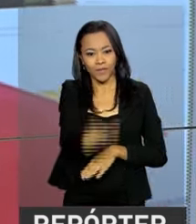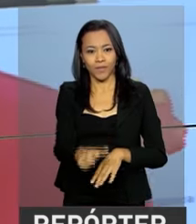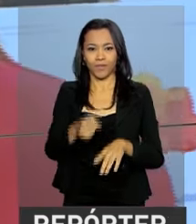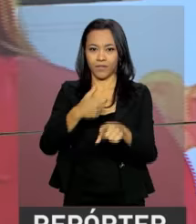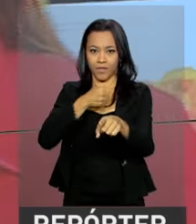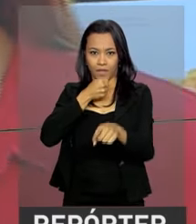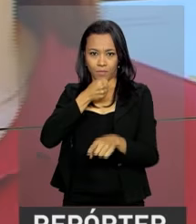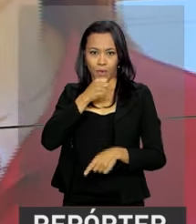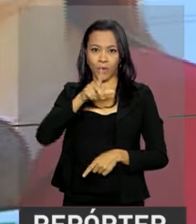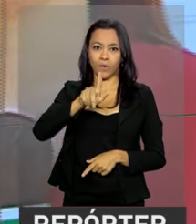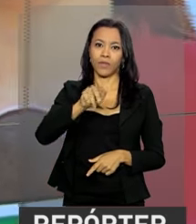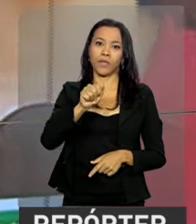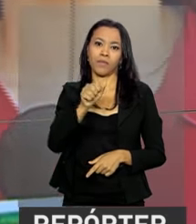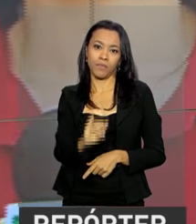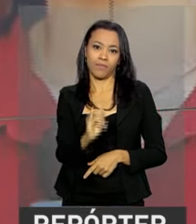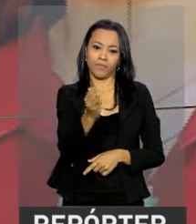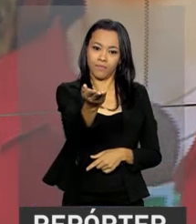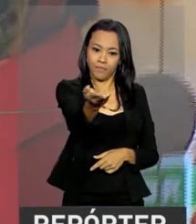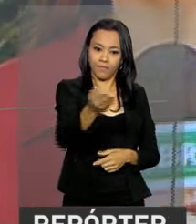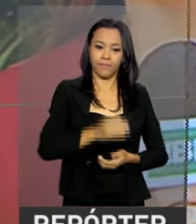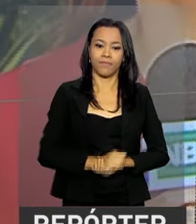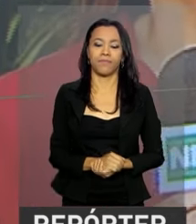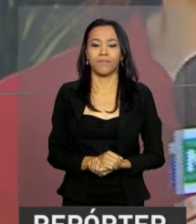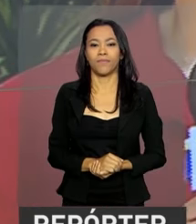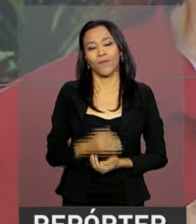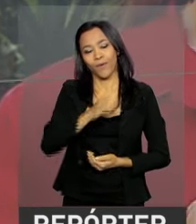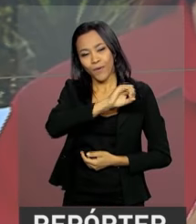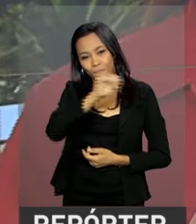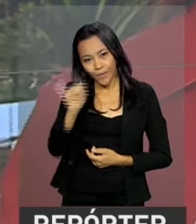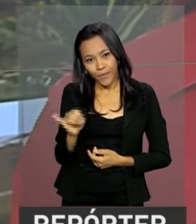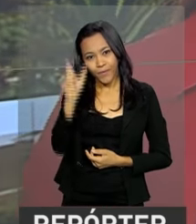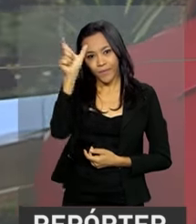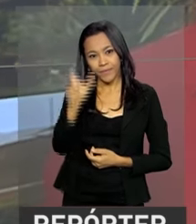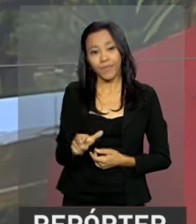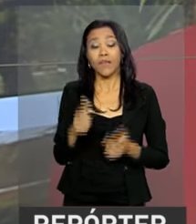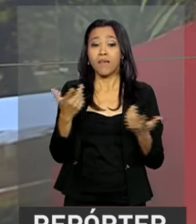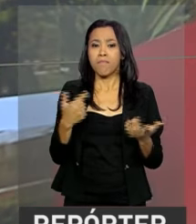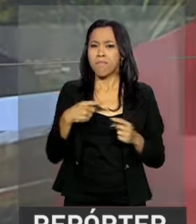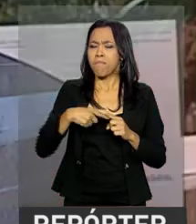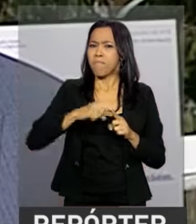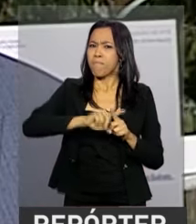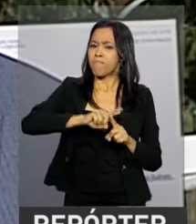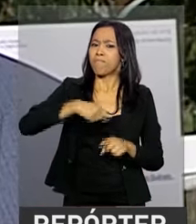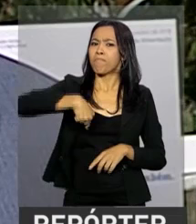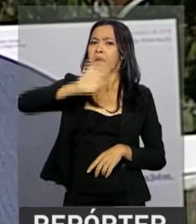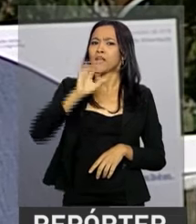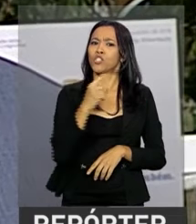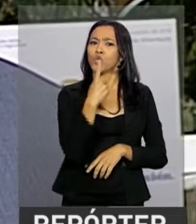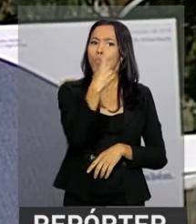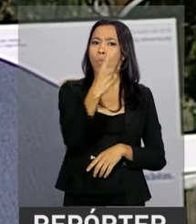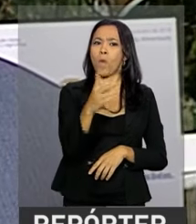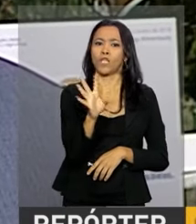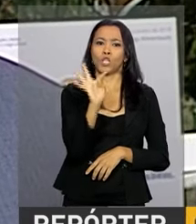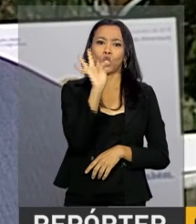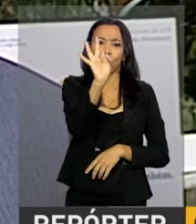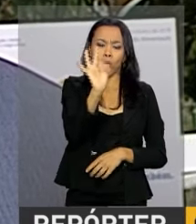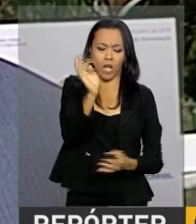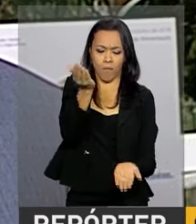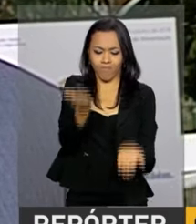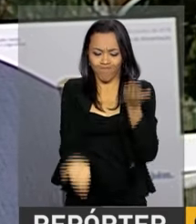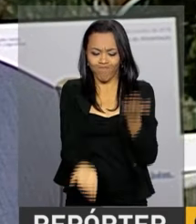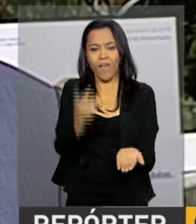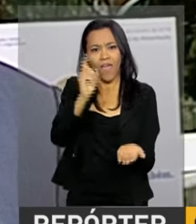noronha o hb foi leandro olha mais de uma tonelada de alimento são desperdiçados